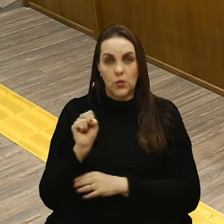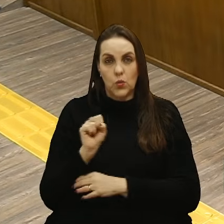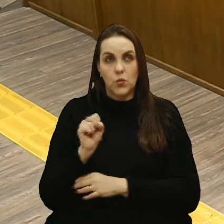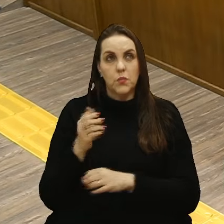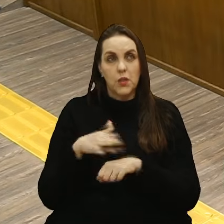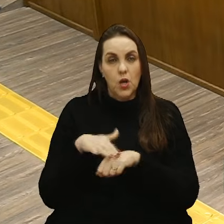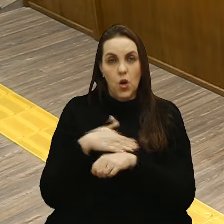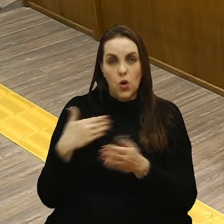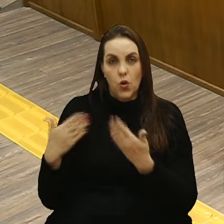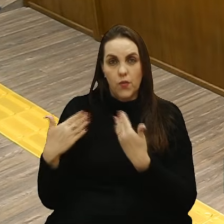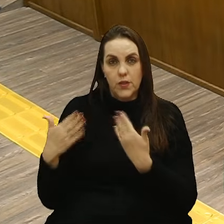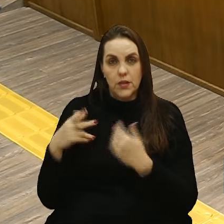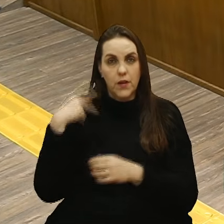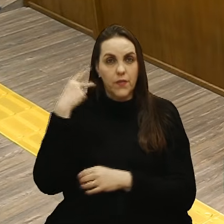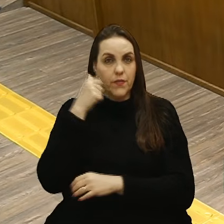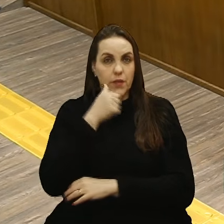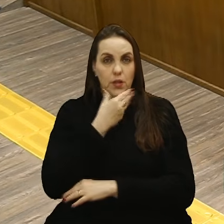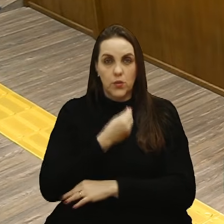conversar aqui entre os vereadores.